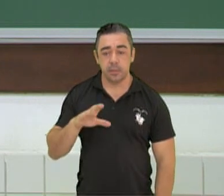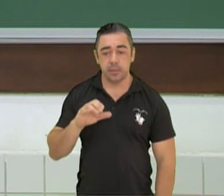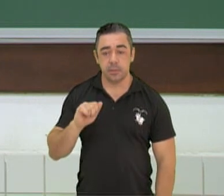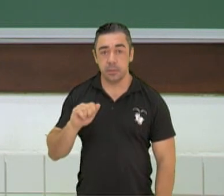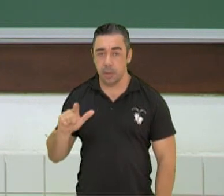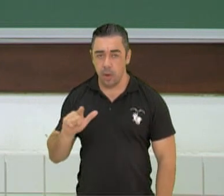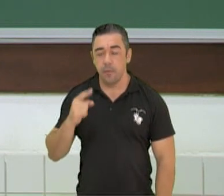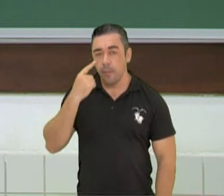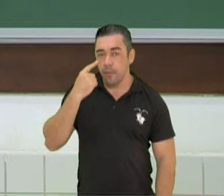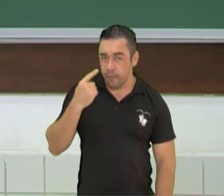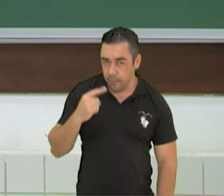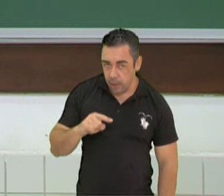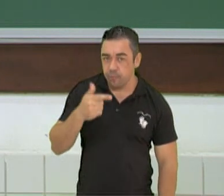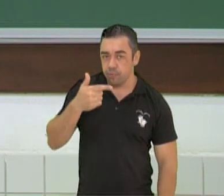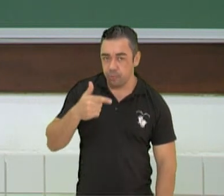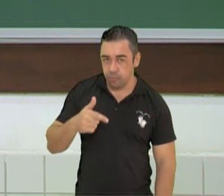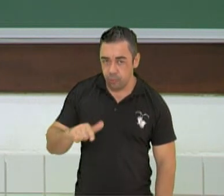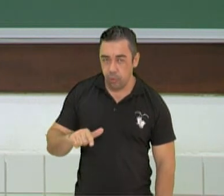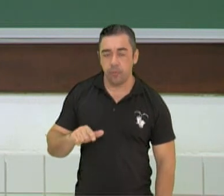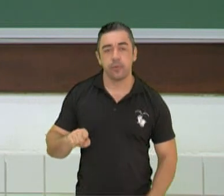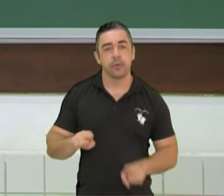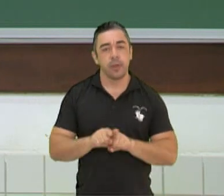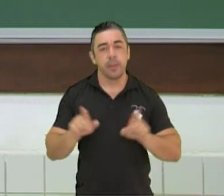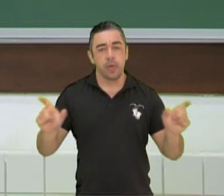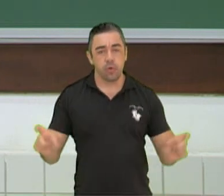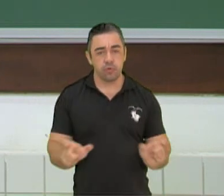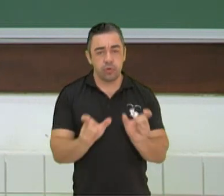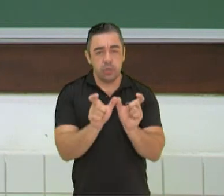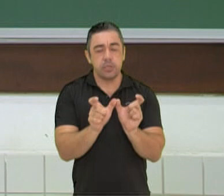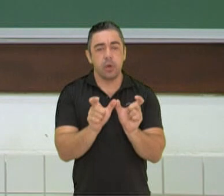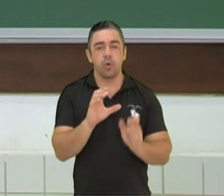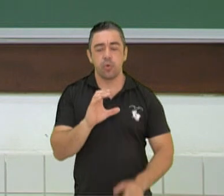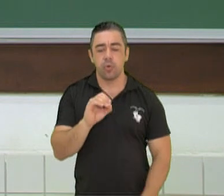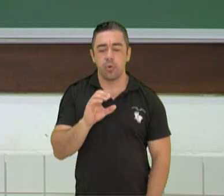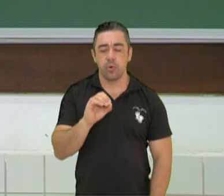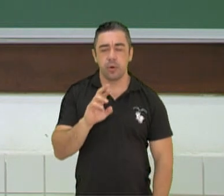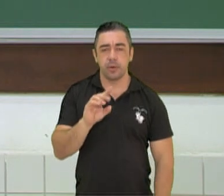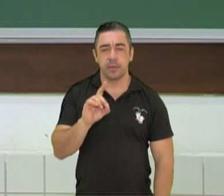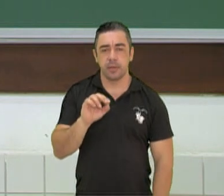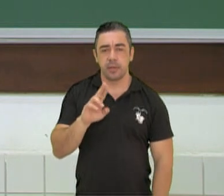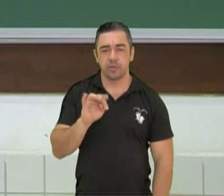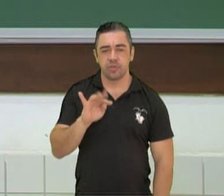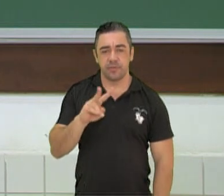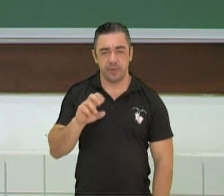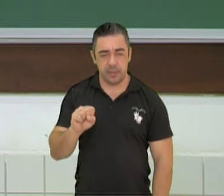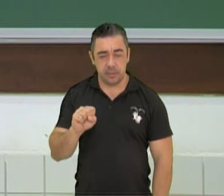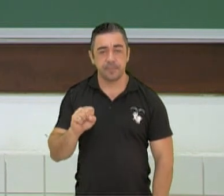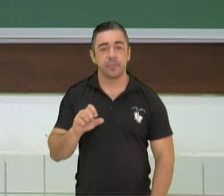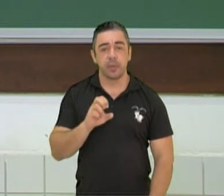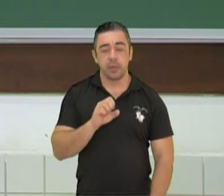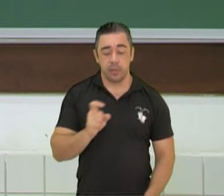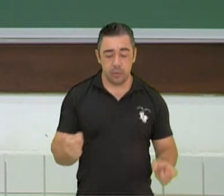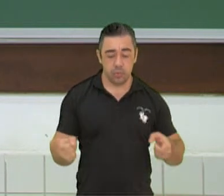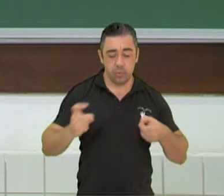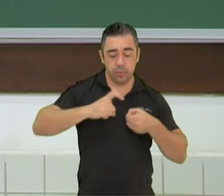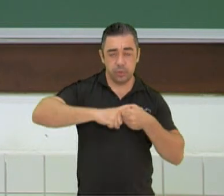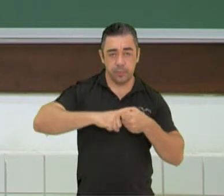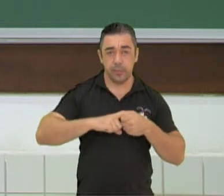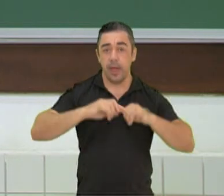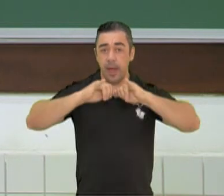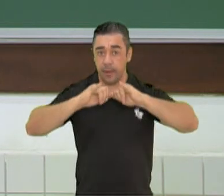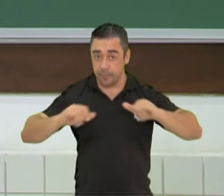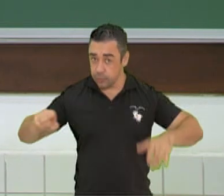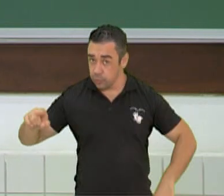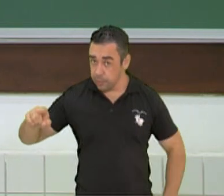mais um pouquinho, né? Conjunções coordenativas e subordinativas. Lembrando vocês dos recadinhos